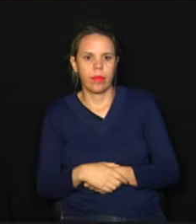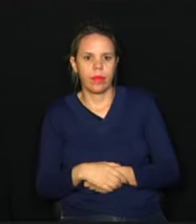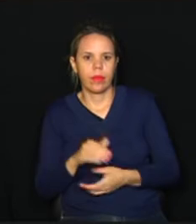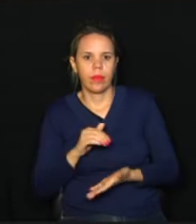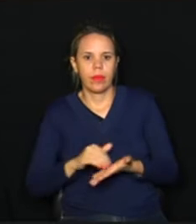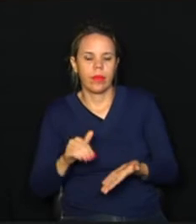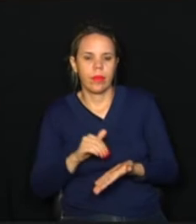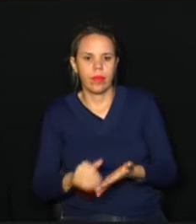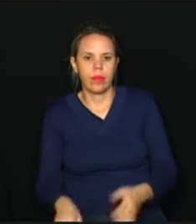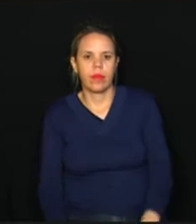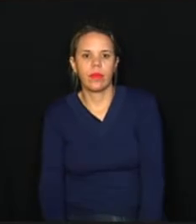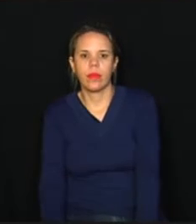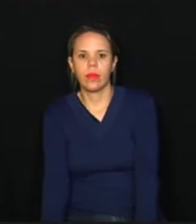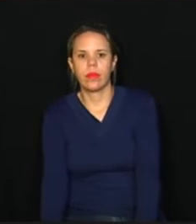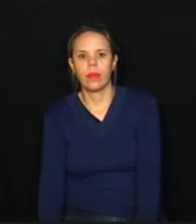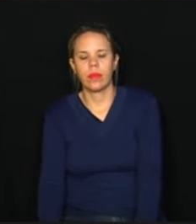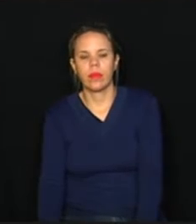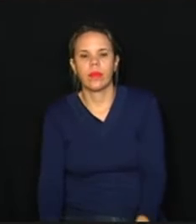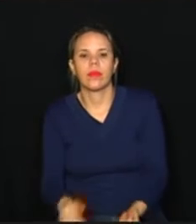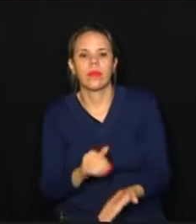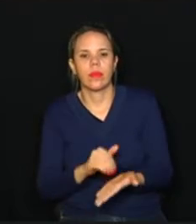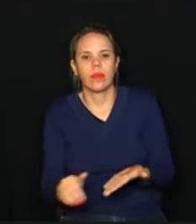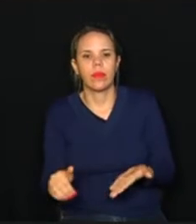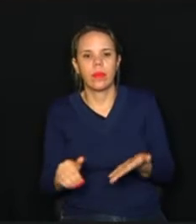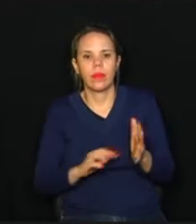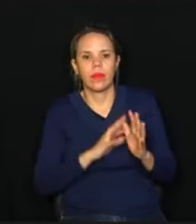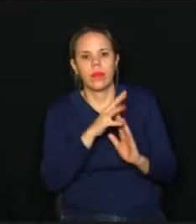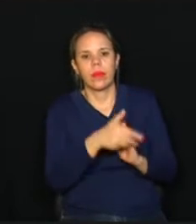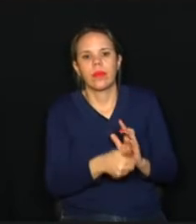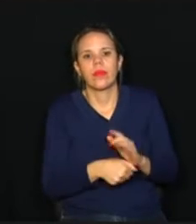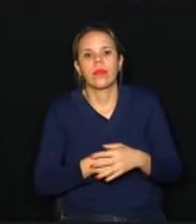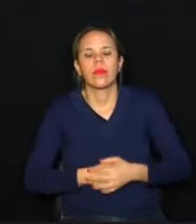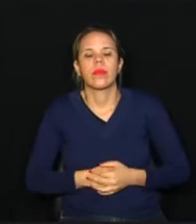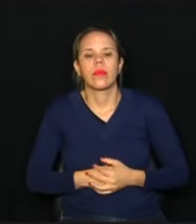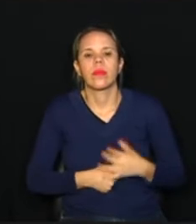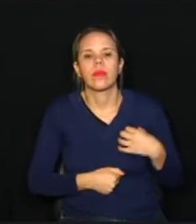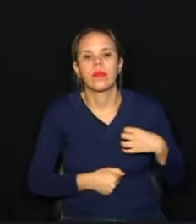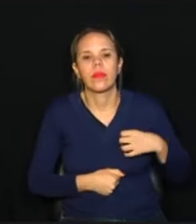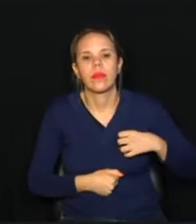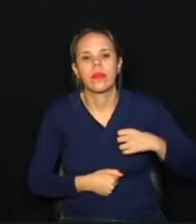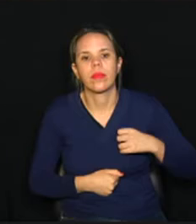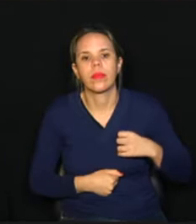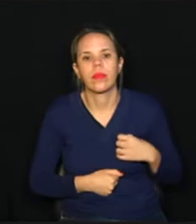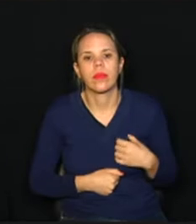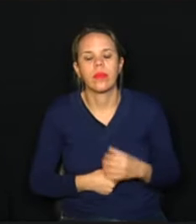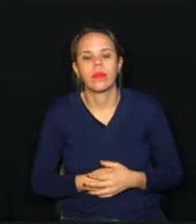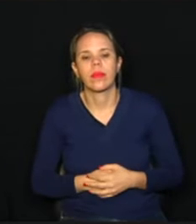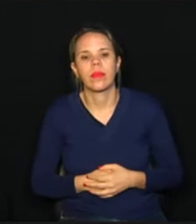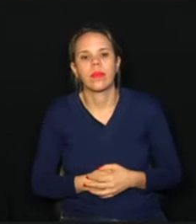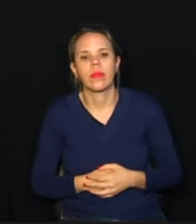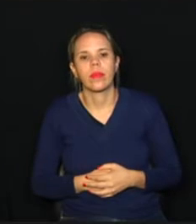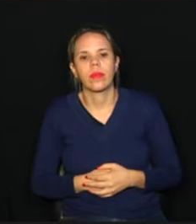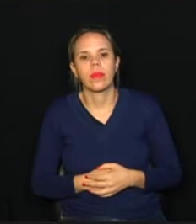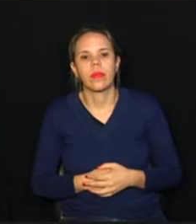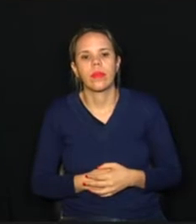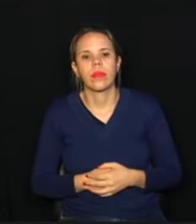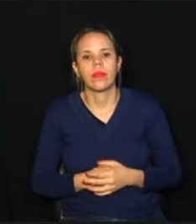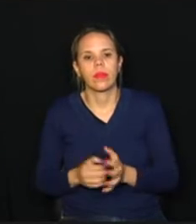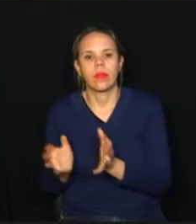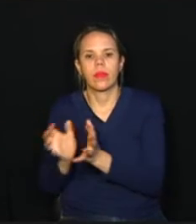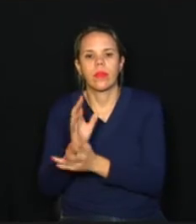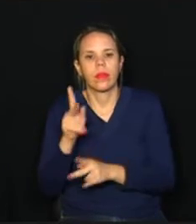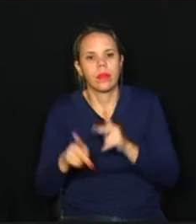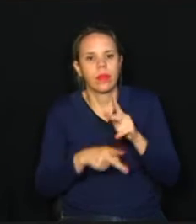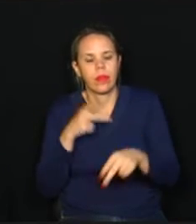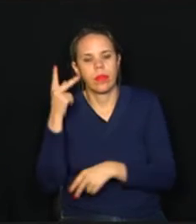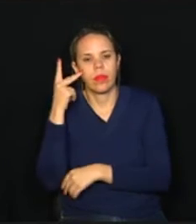gabinete da Subsecretaria de Meio Ambiente e imposta à comunidade